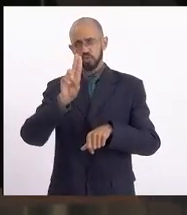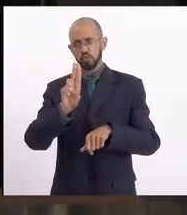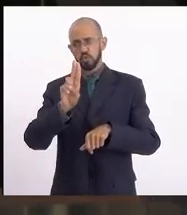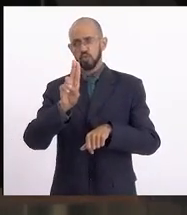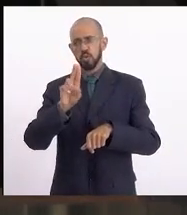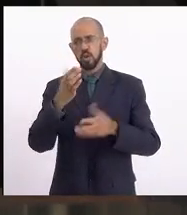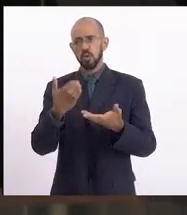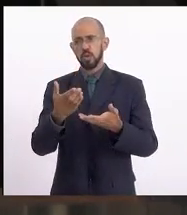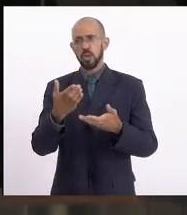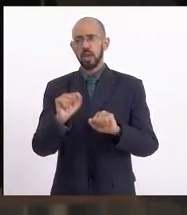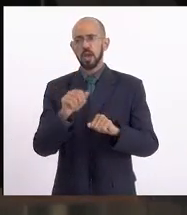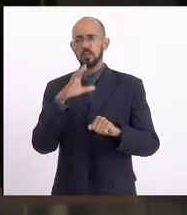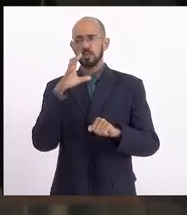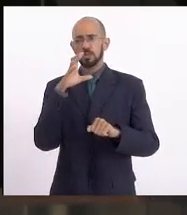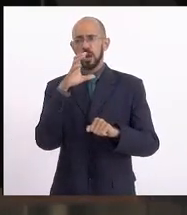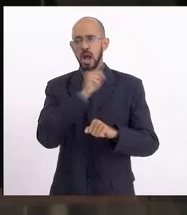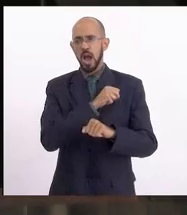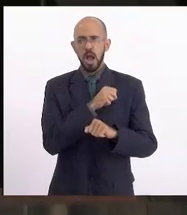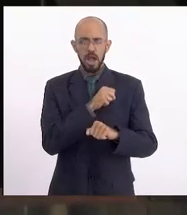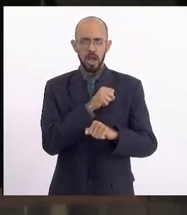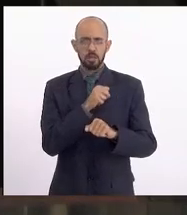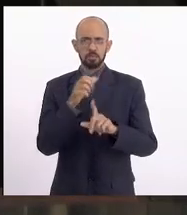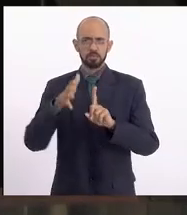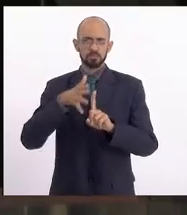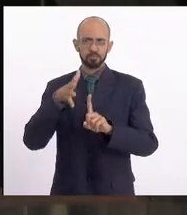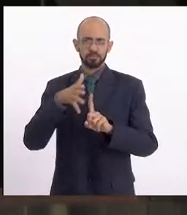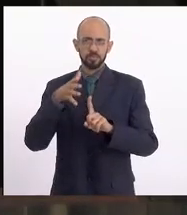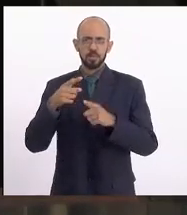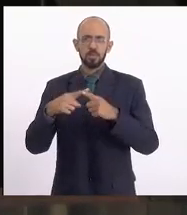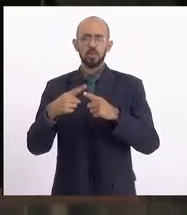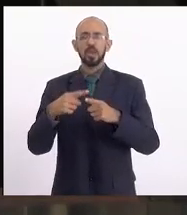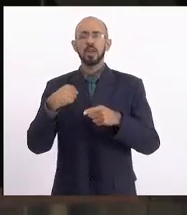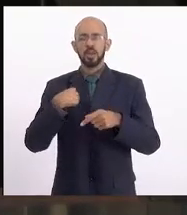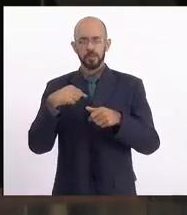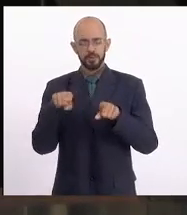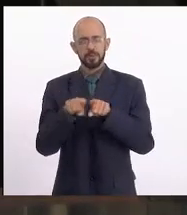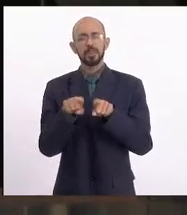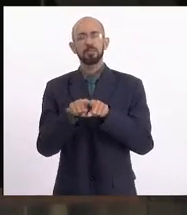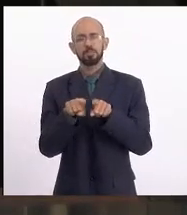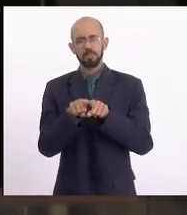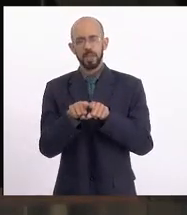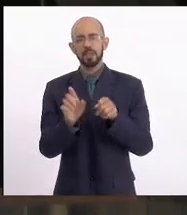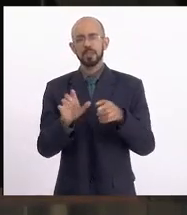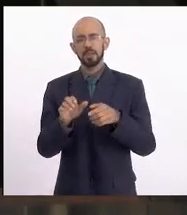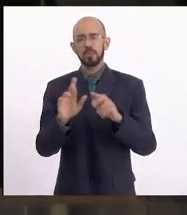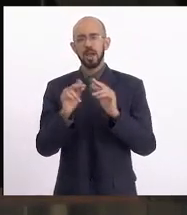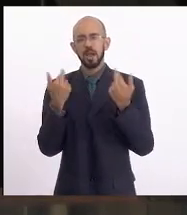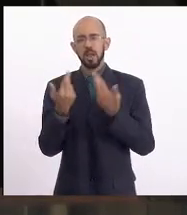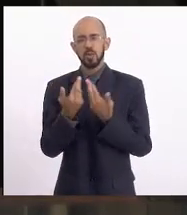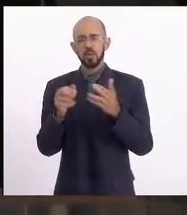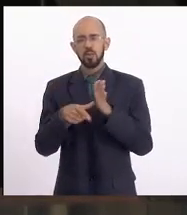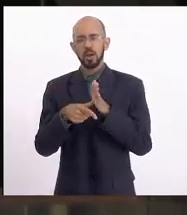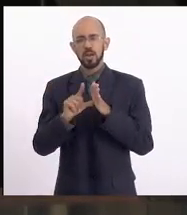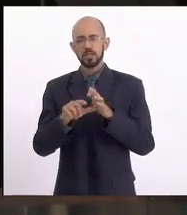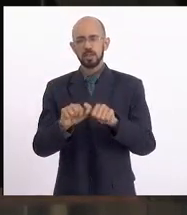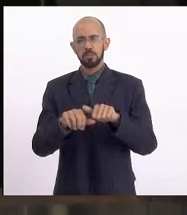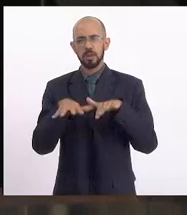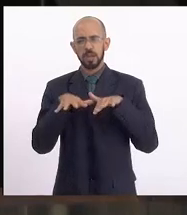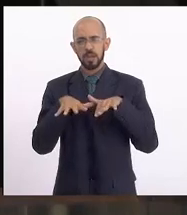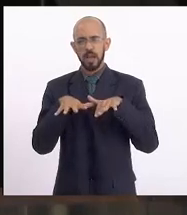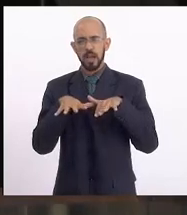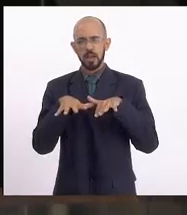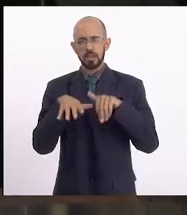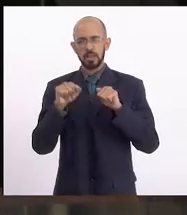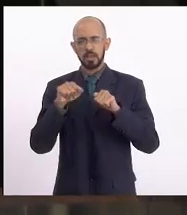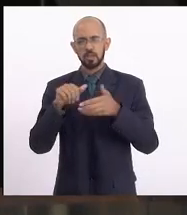fazer uma rápida abordagem, que também tem uma reunião da Comissão de Cultura agora no gabinete do deputado Eliomar, antes da sessão plenária, antes da ordem do dia, na